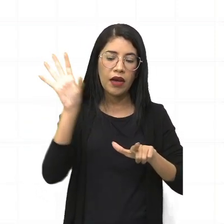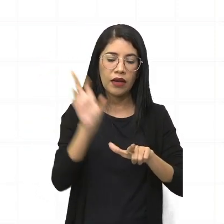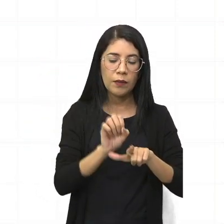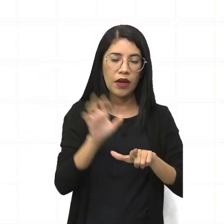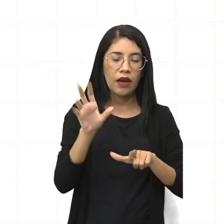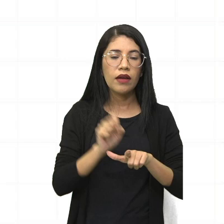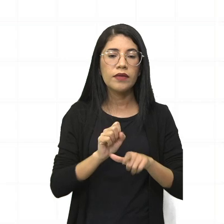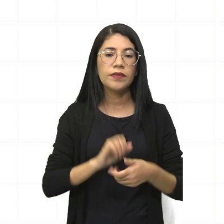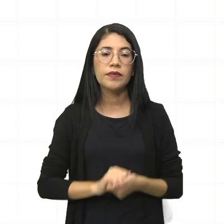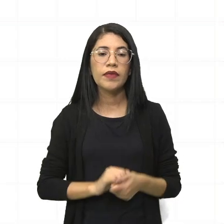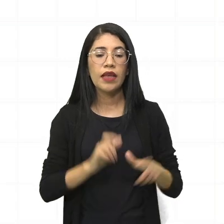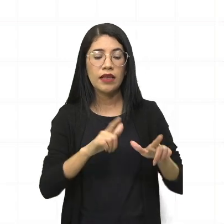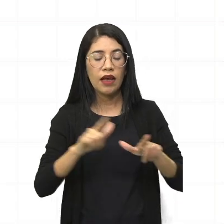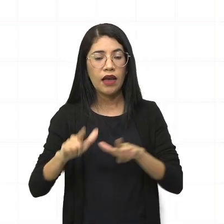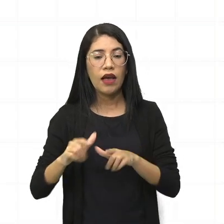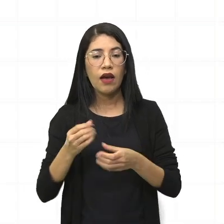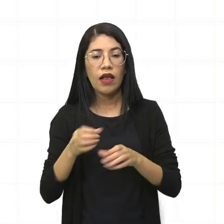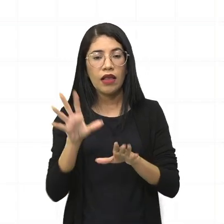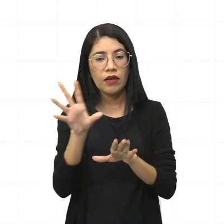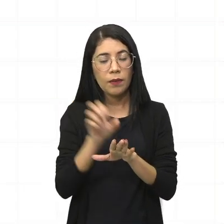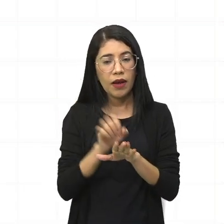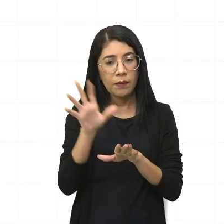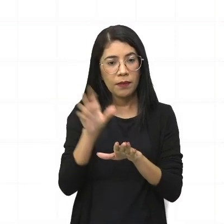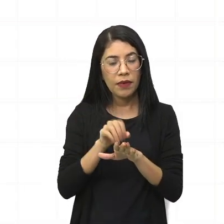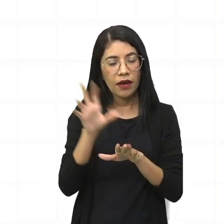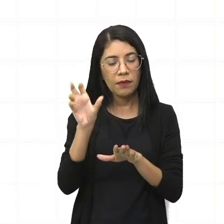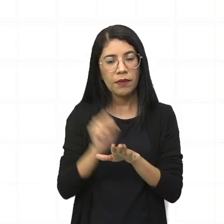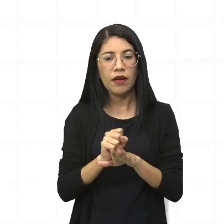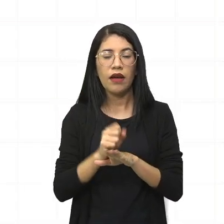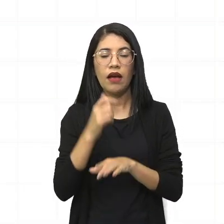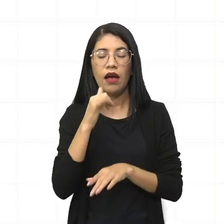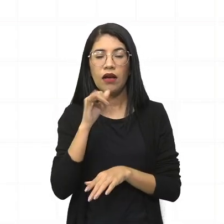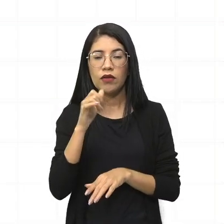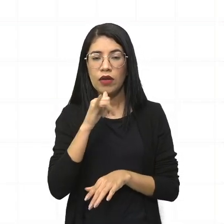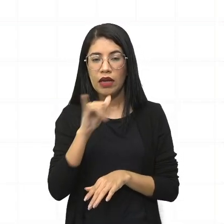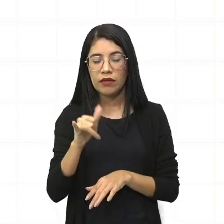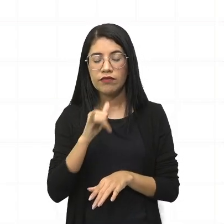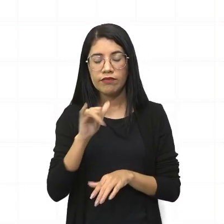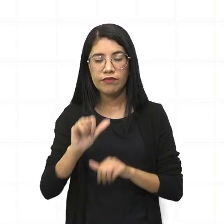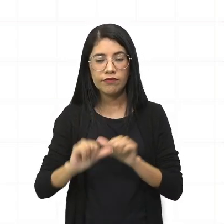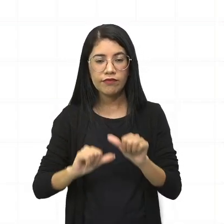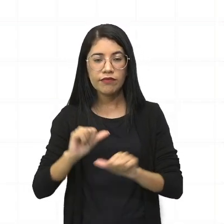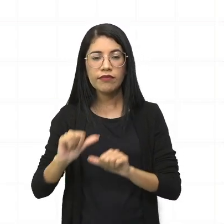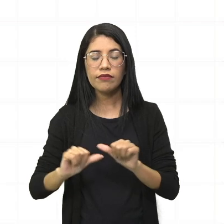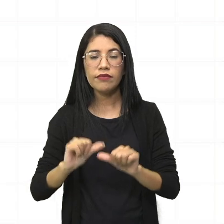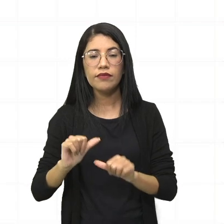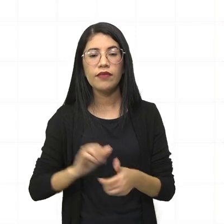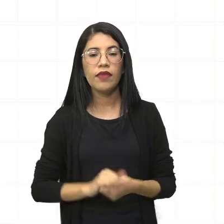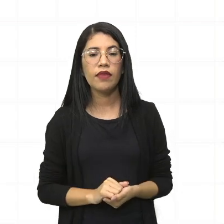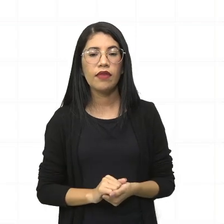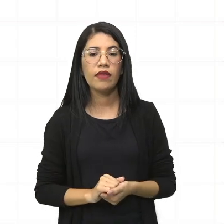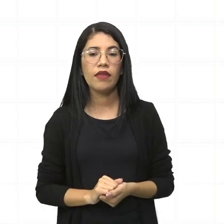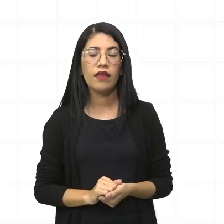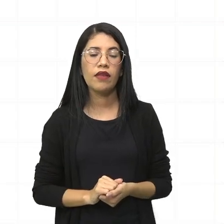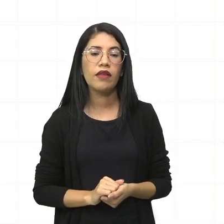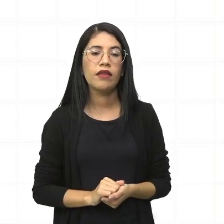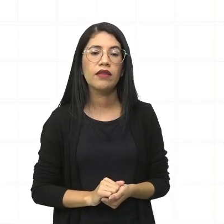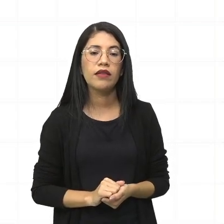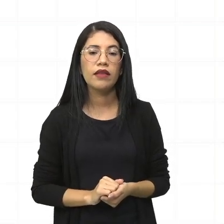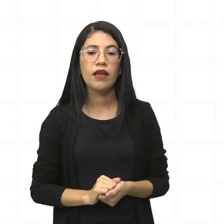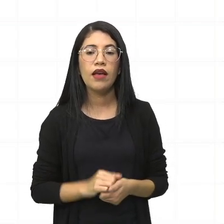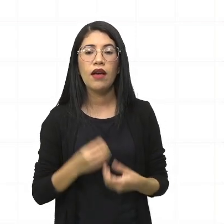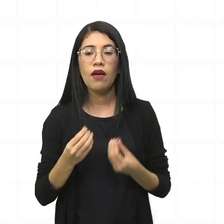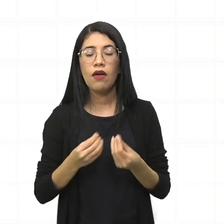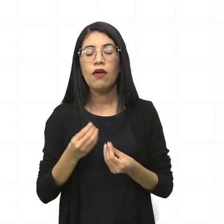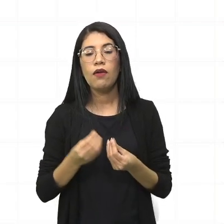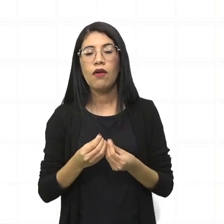As células solares, elas vão absorver a luz do sol ali que está em abundância, elas vão converter em eletricidade